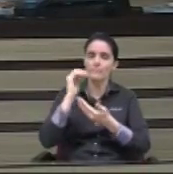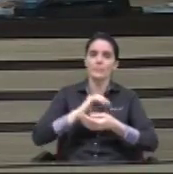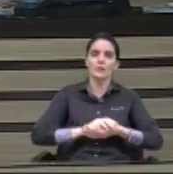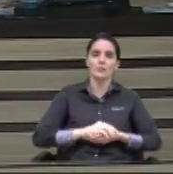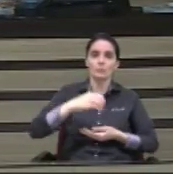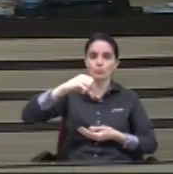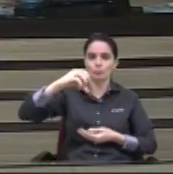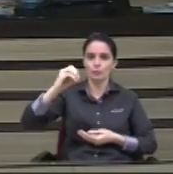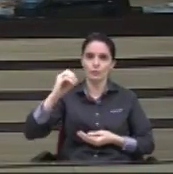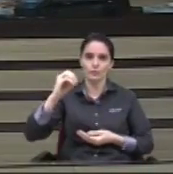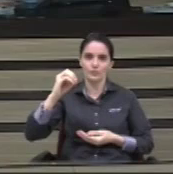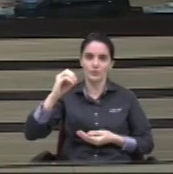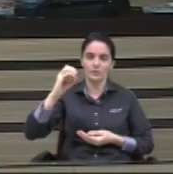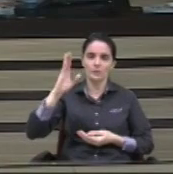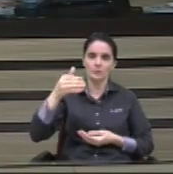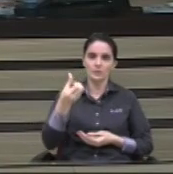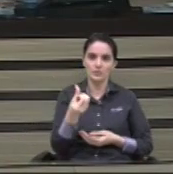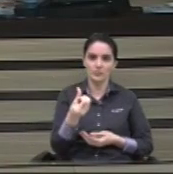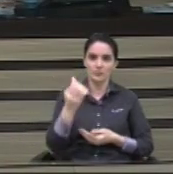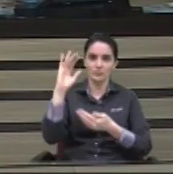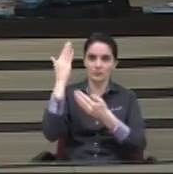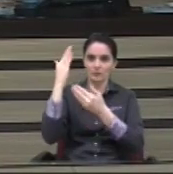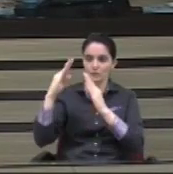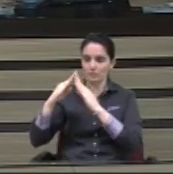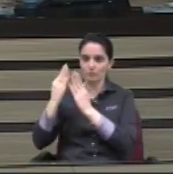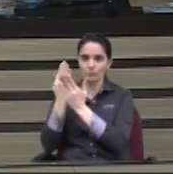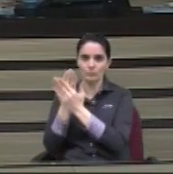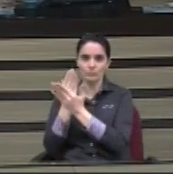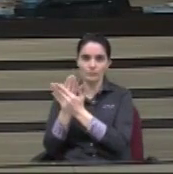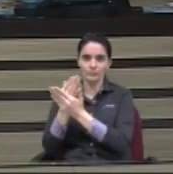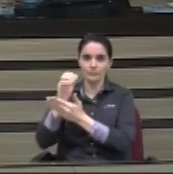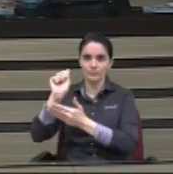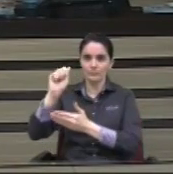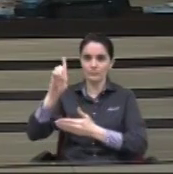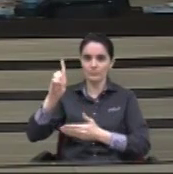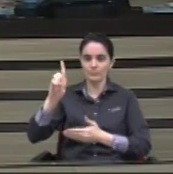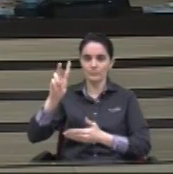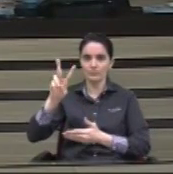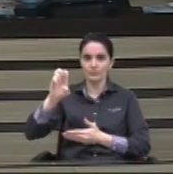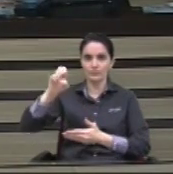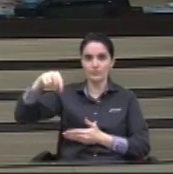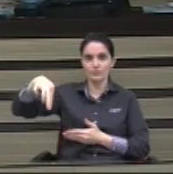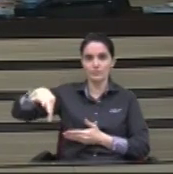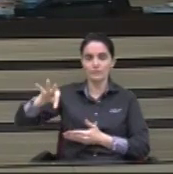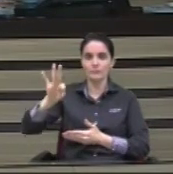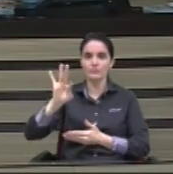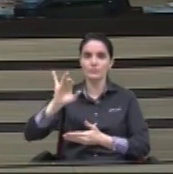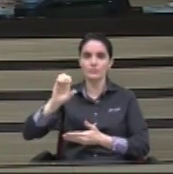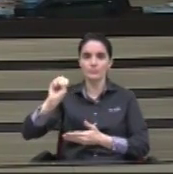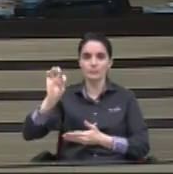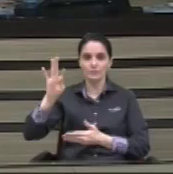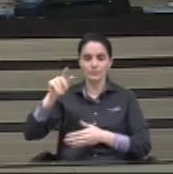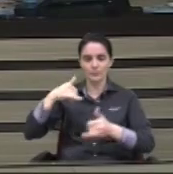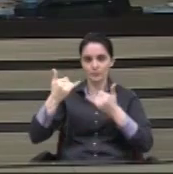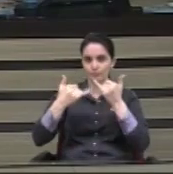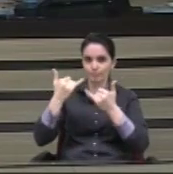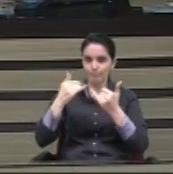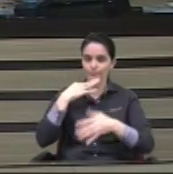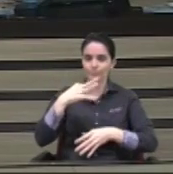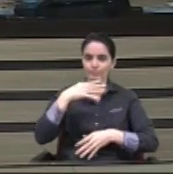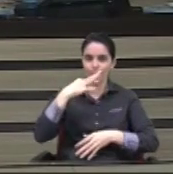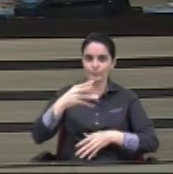90/2016. Moção de aplausos ao Colégio Adventista pela realização da Gincana das Cores, que